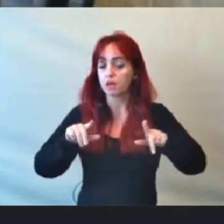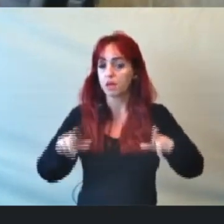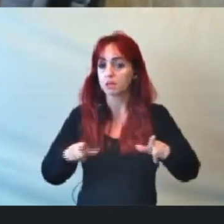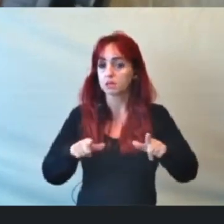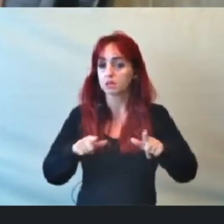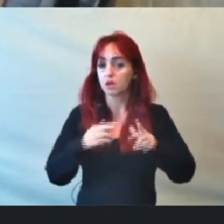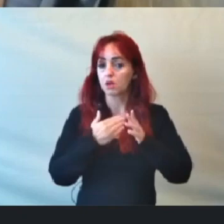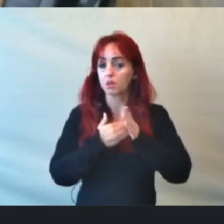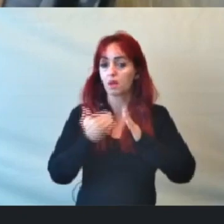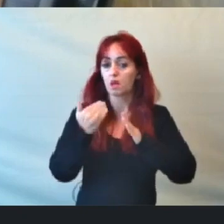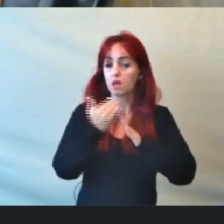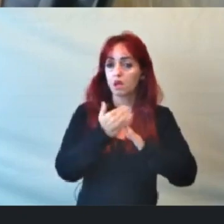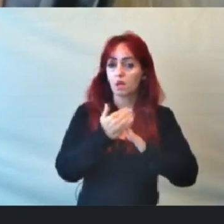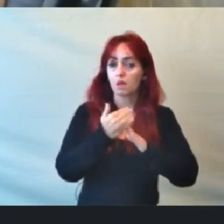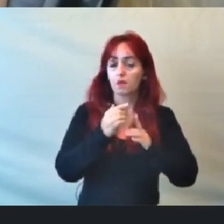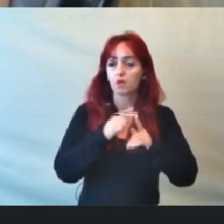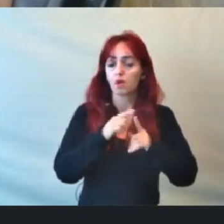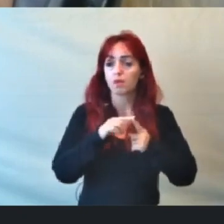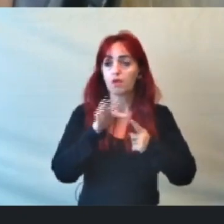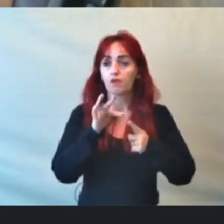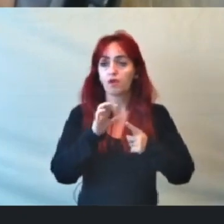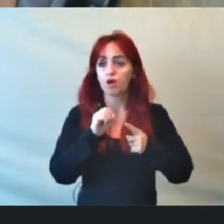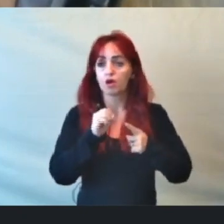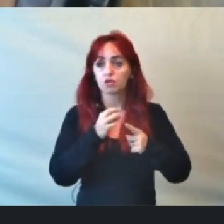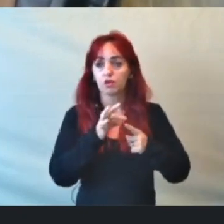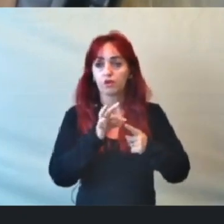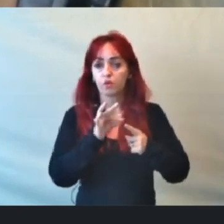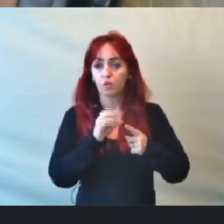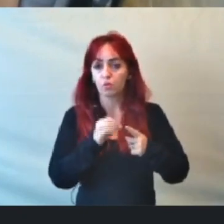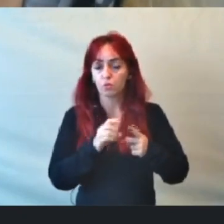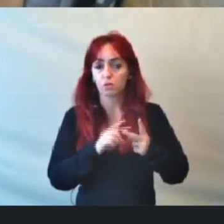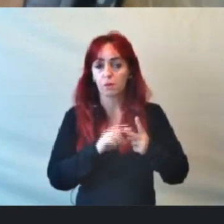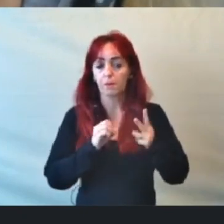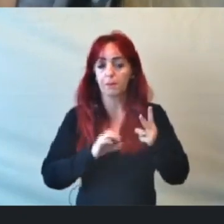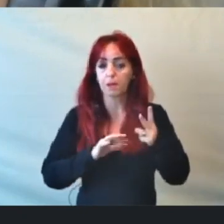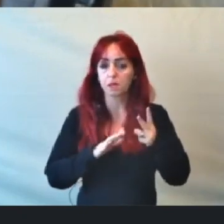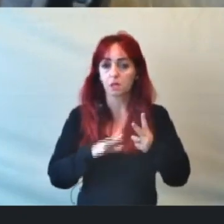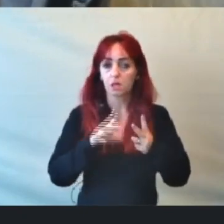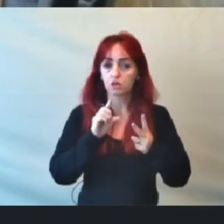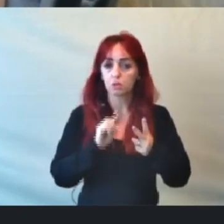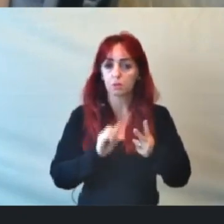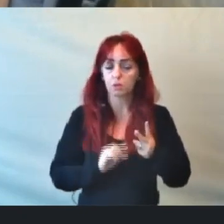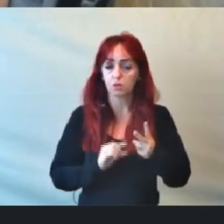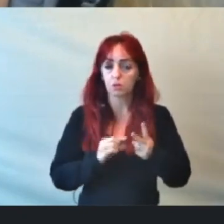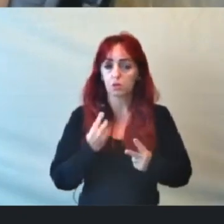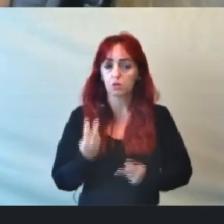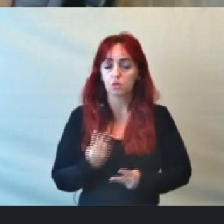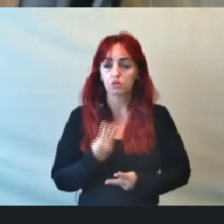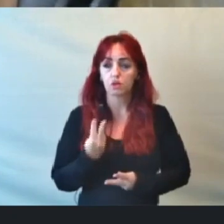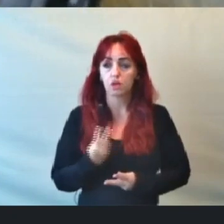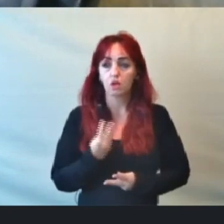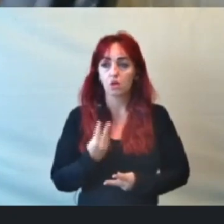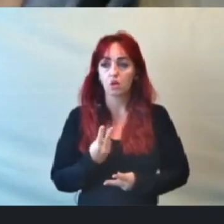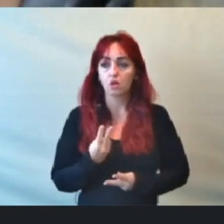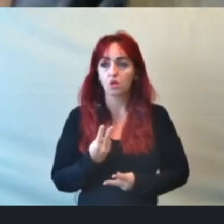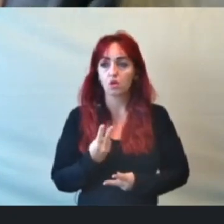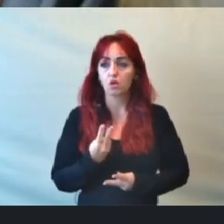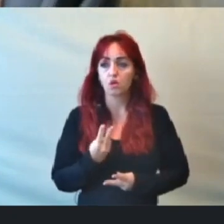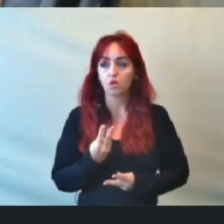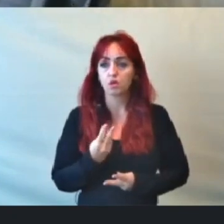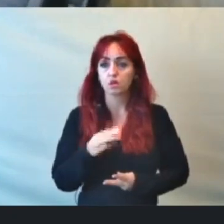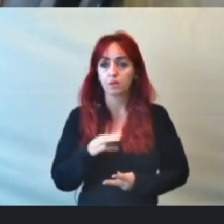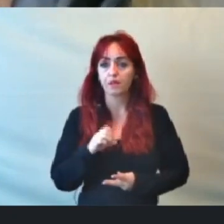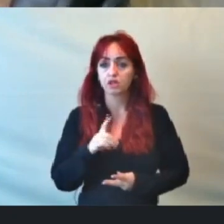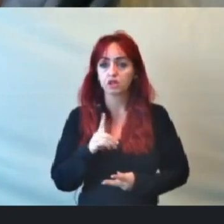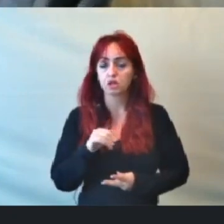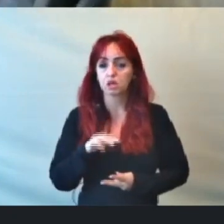e cianobactérias, ela diminuiu, os valores de medianas das séries temporais